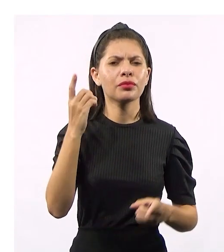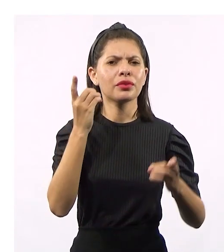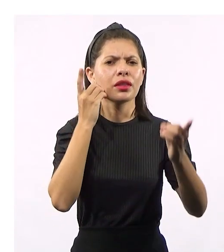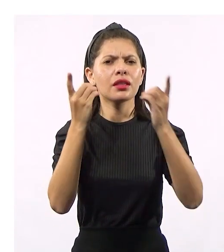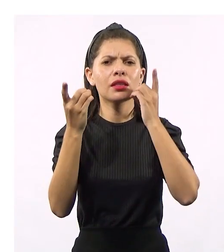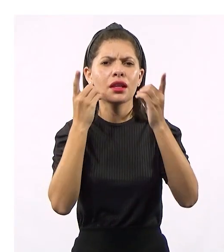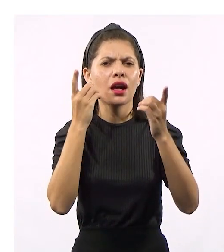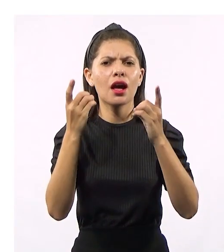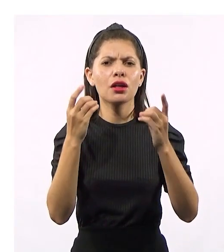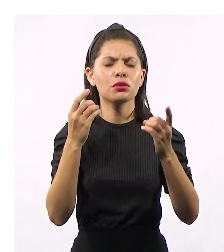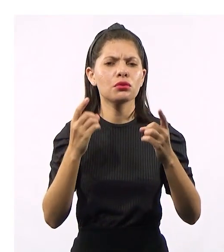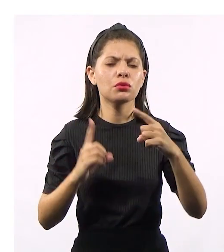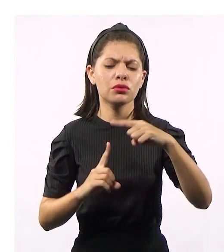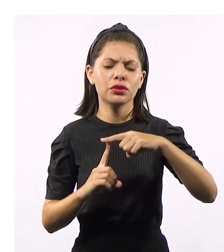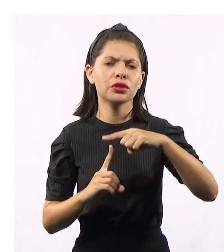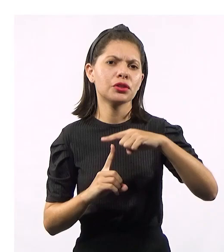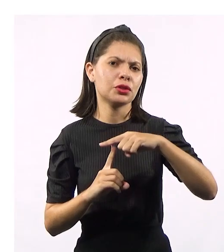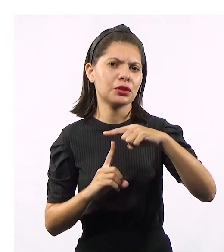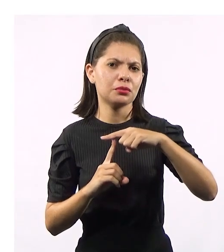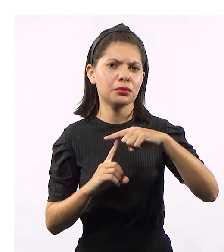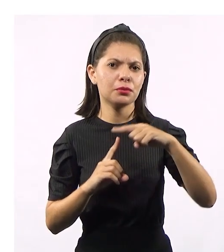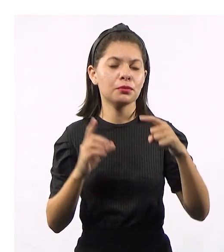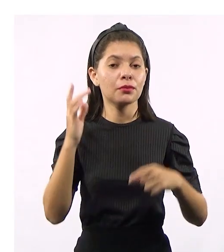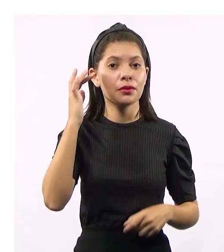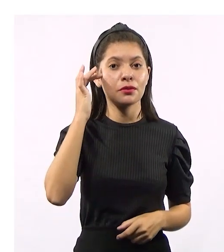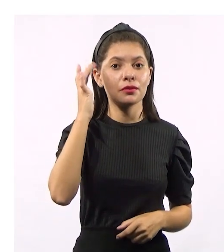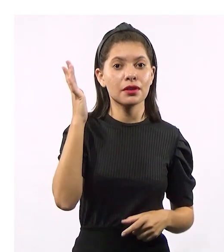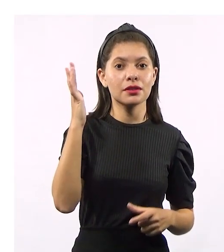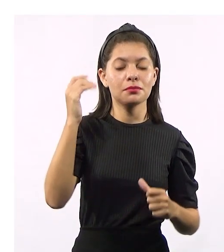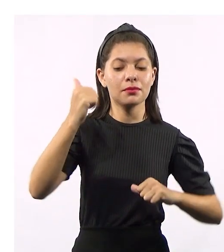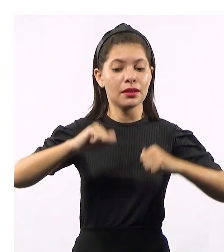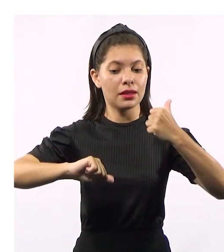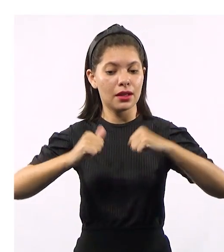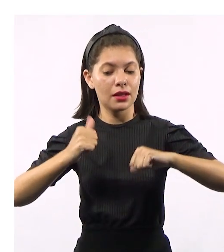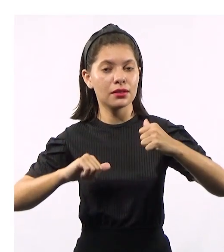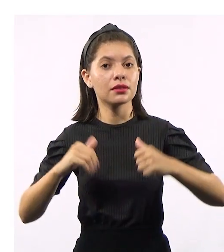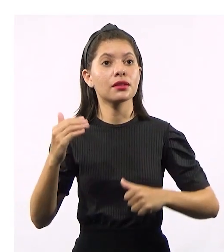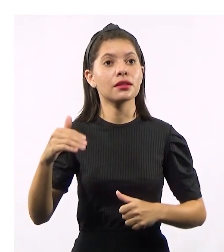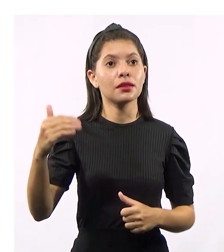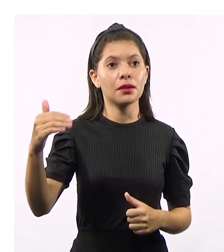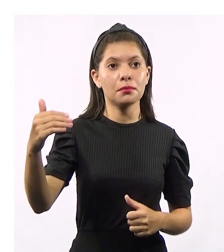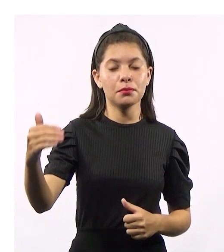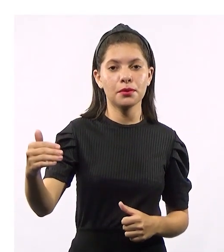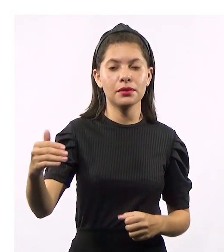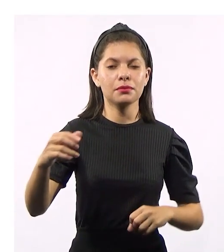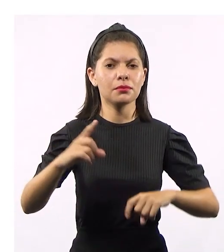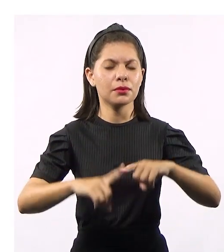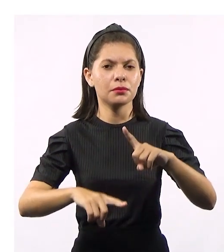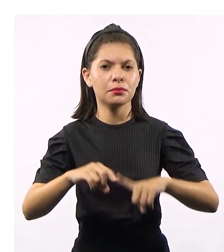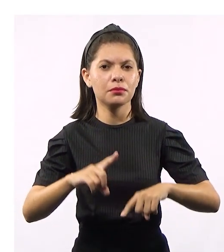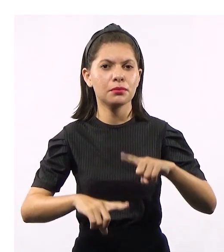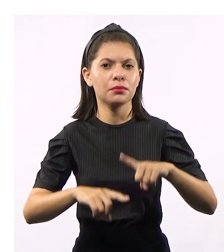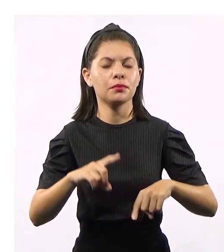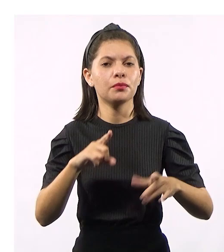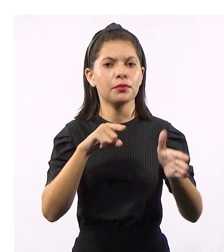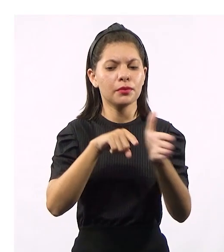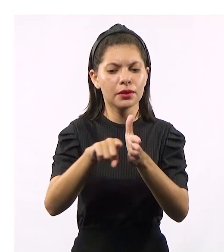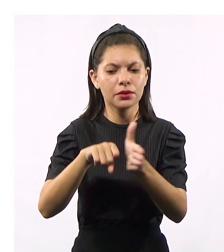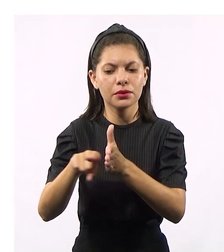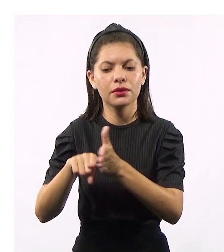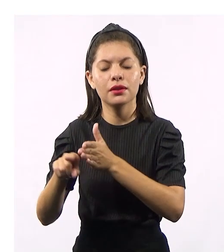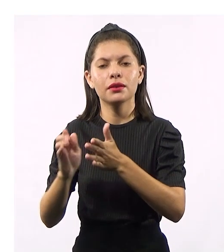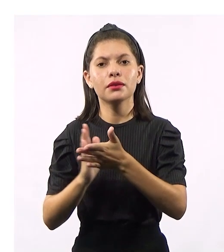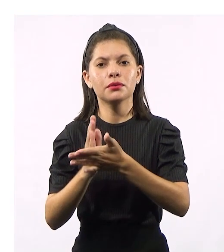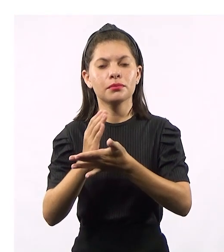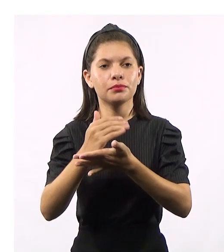está utilizando vai facilitar para uma posterior análise desses dados, já que o objeto do questionário é